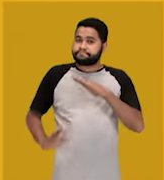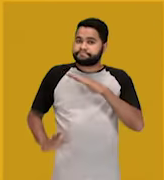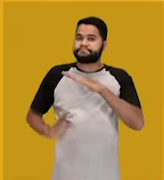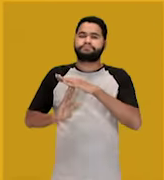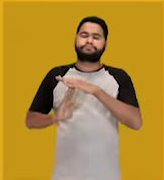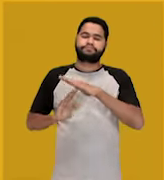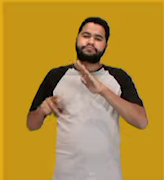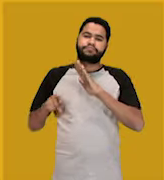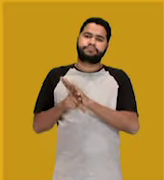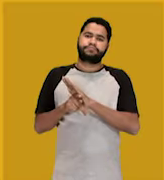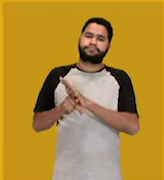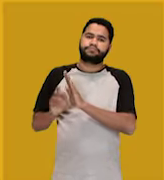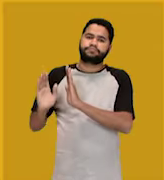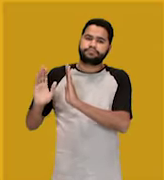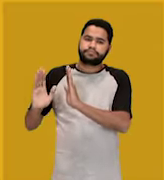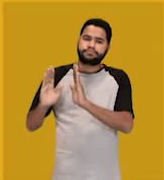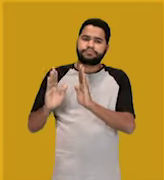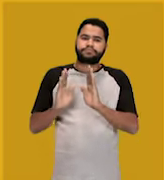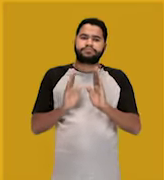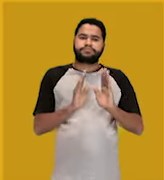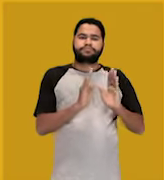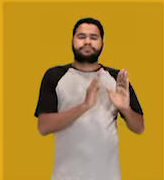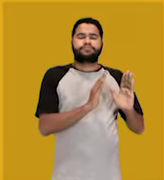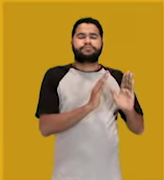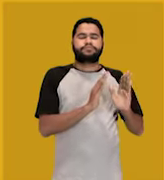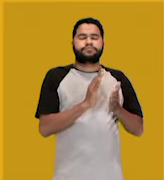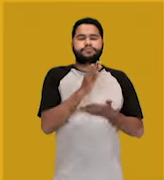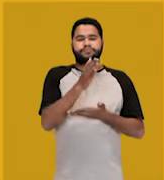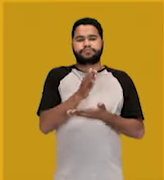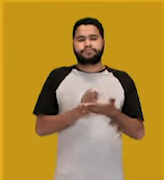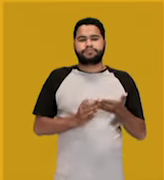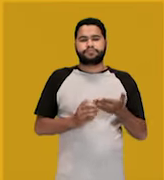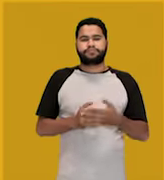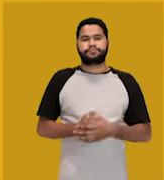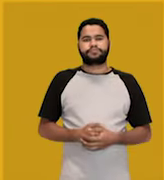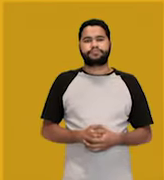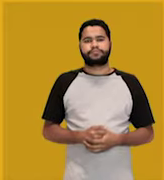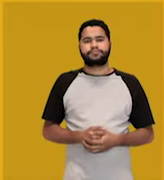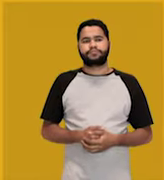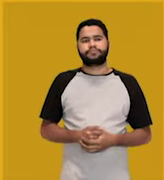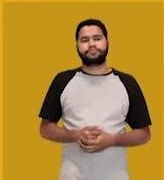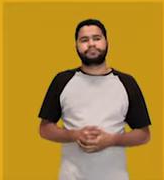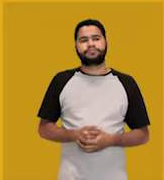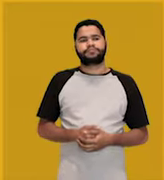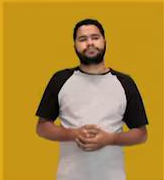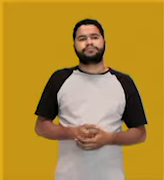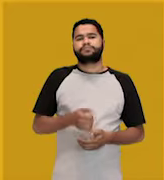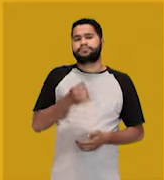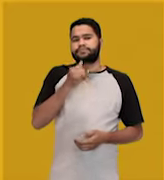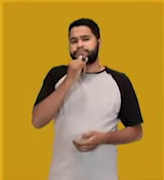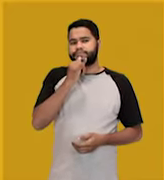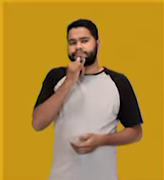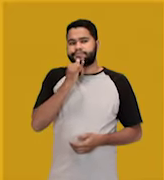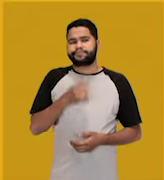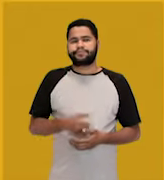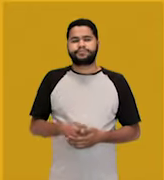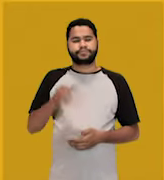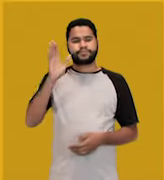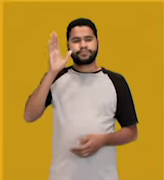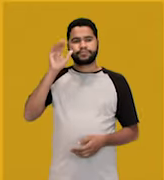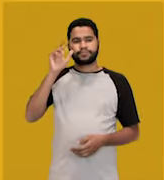máxima de partes em que fora dividido o inteiro. Por exemplo, observe